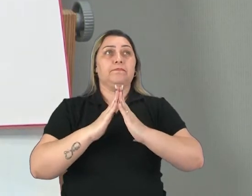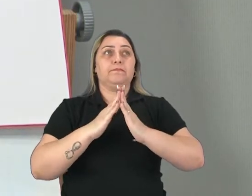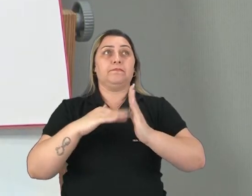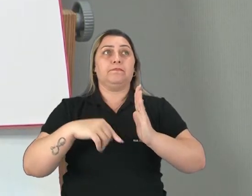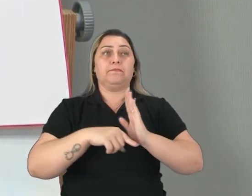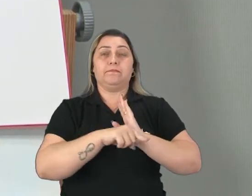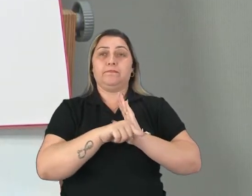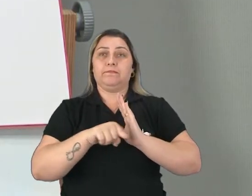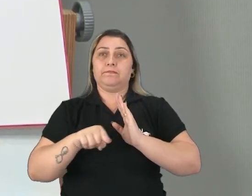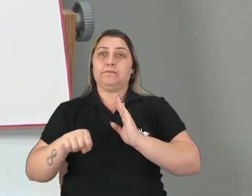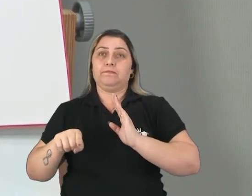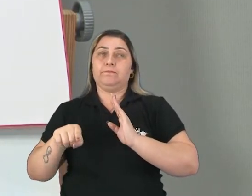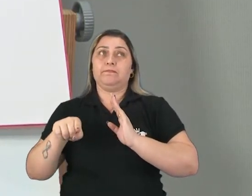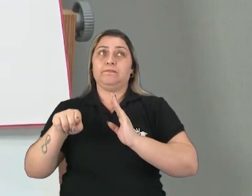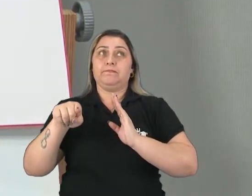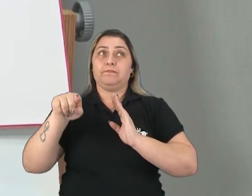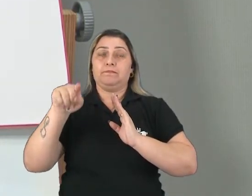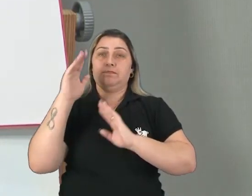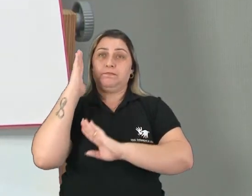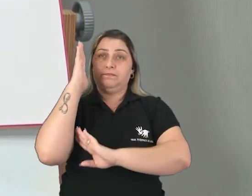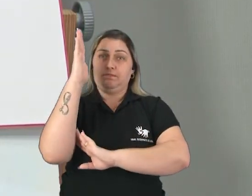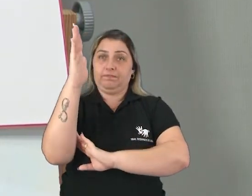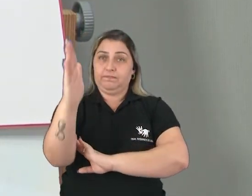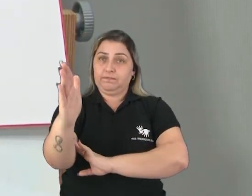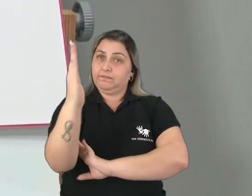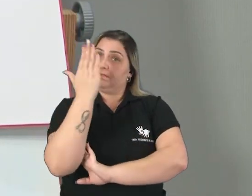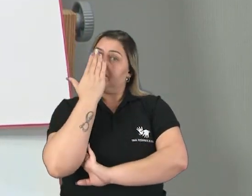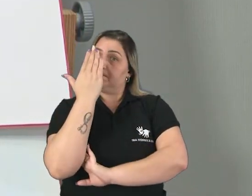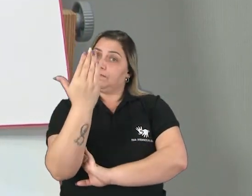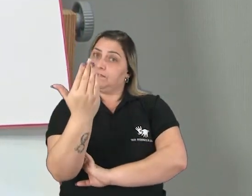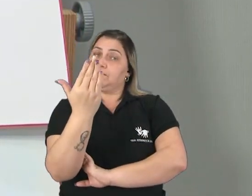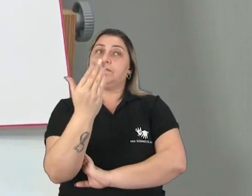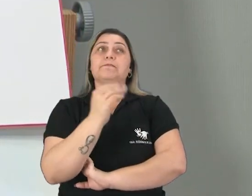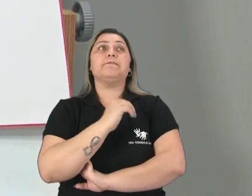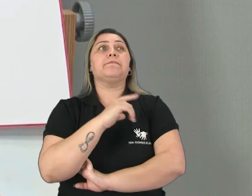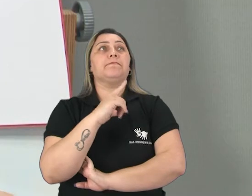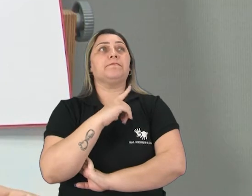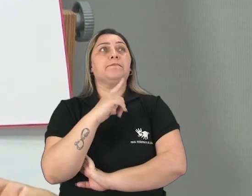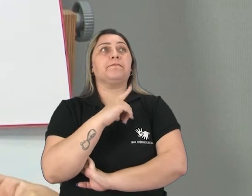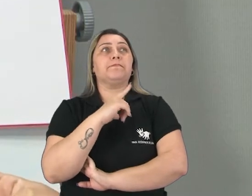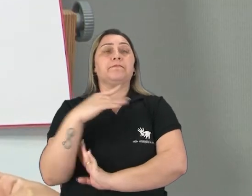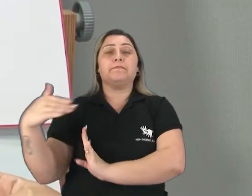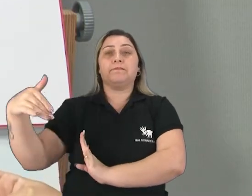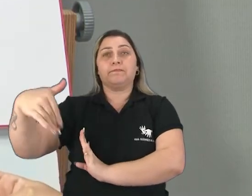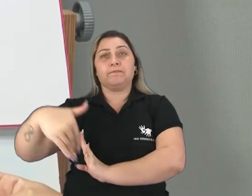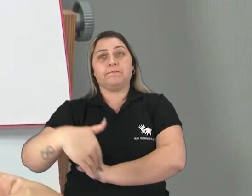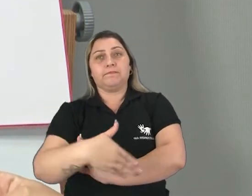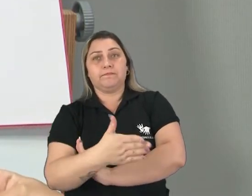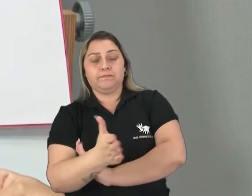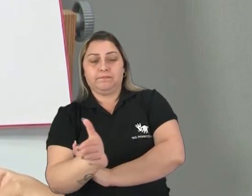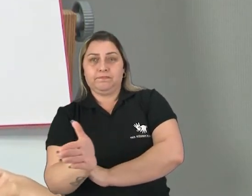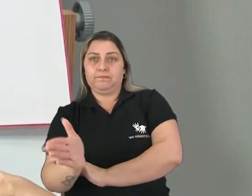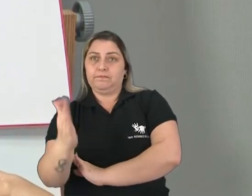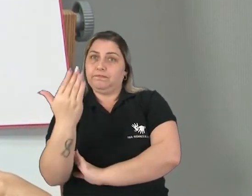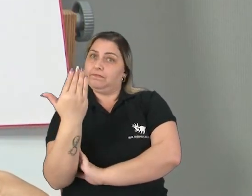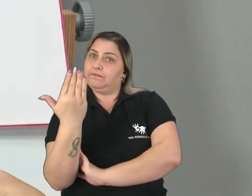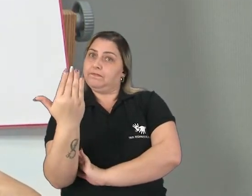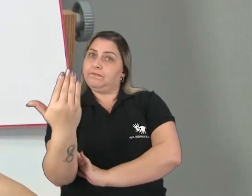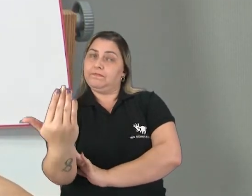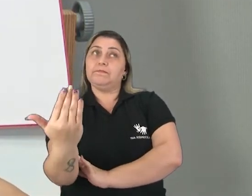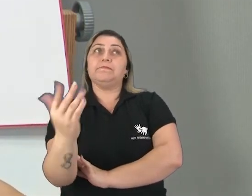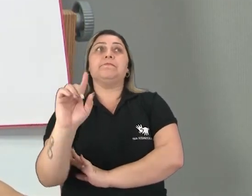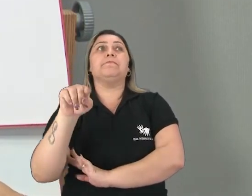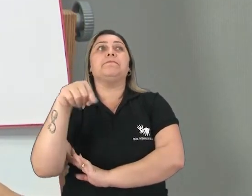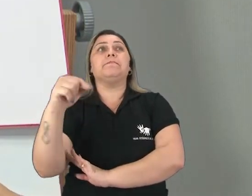Vamos seguir direto, seguir em frente, porém aqui tem uma curva, segue em frente,